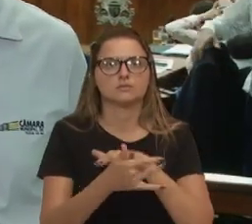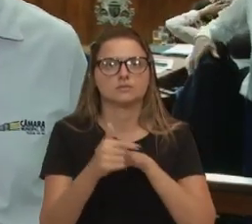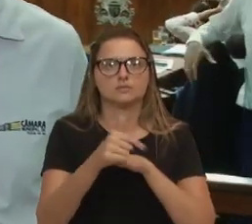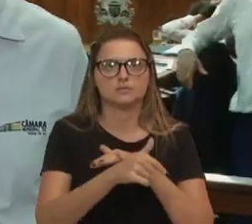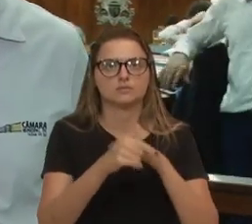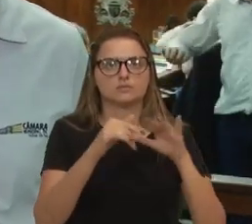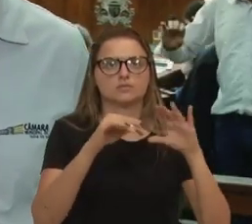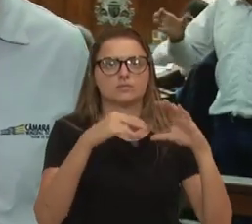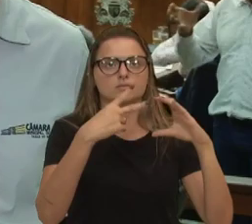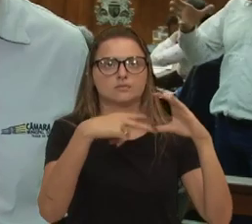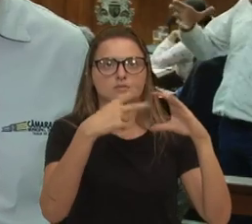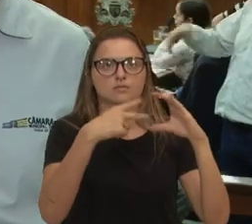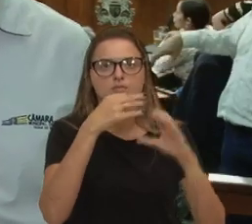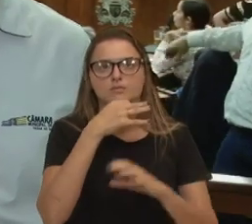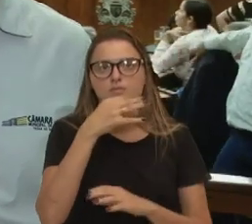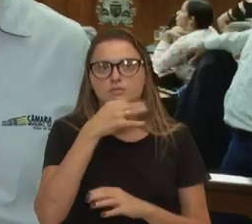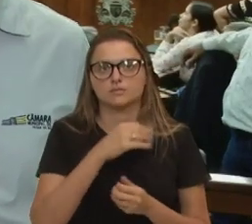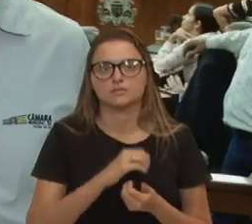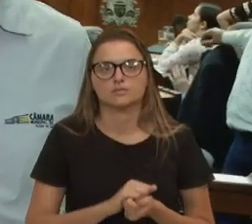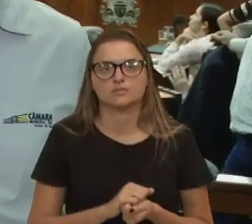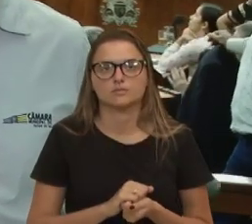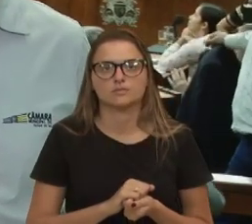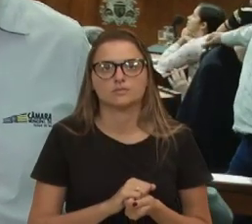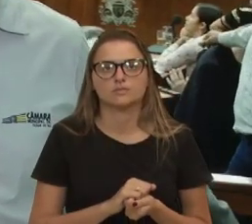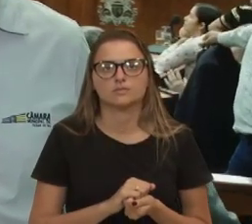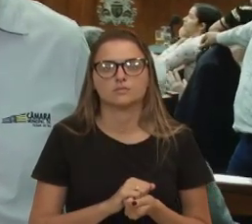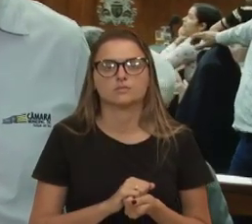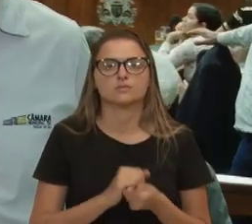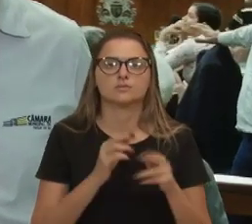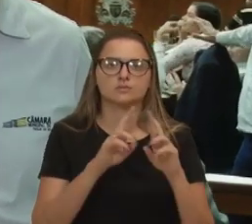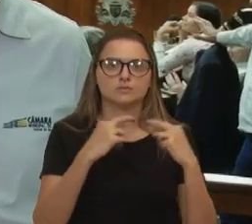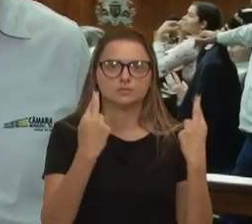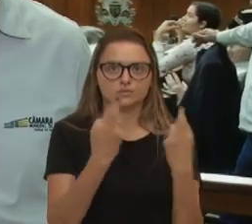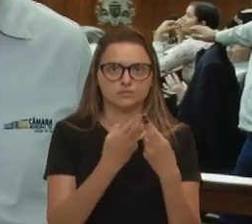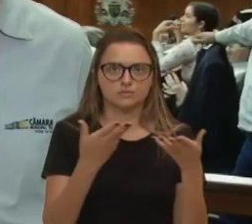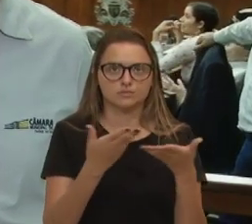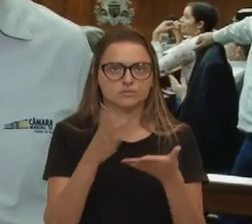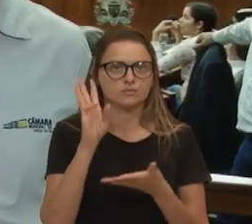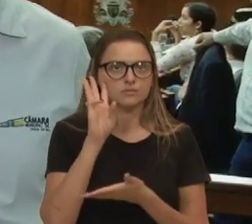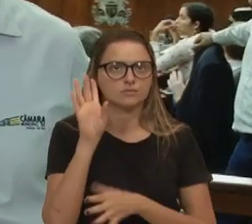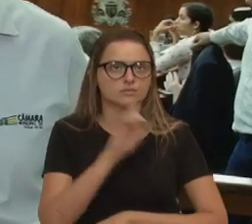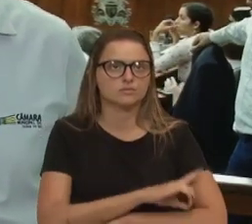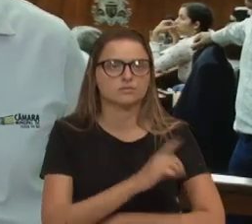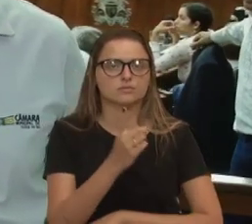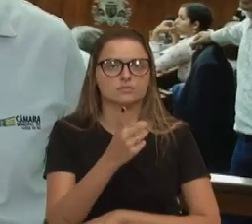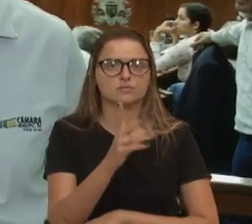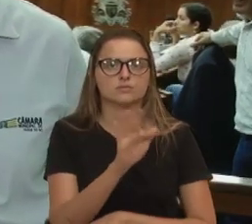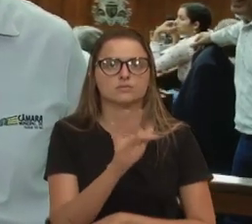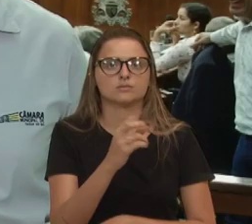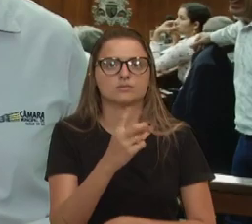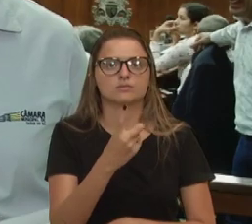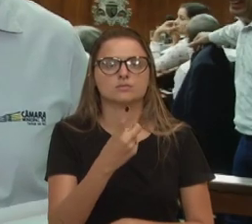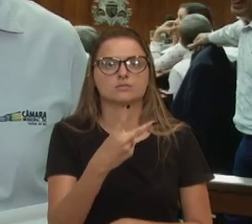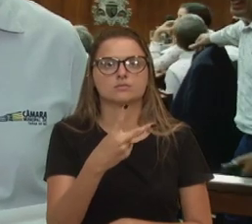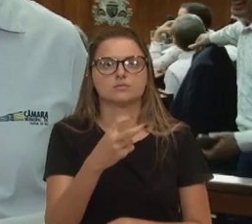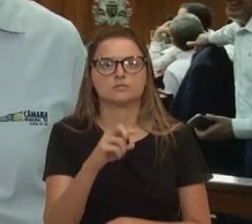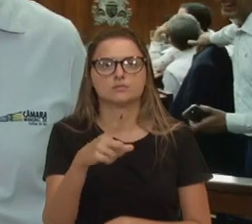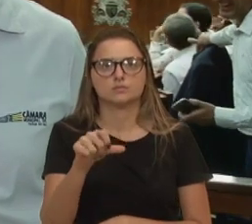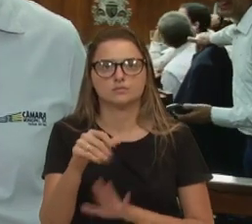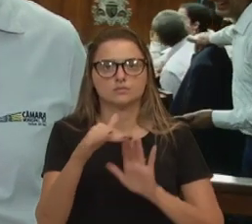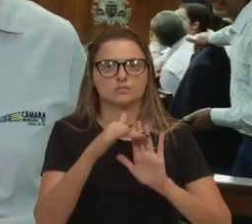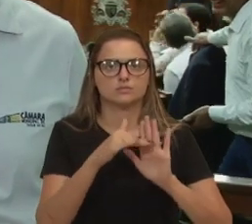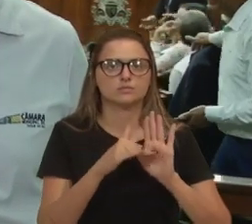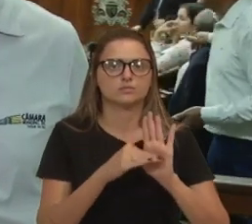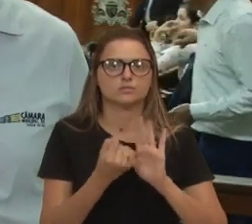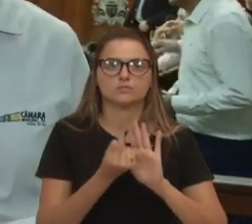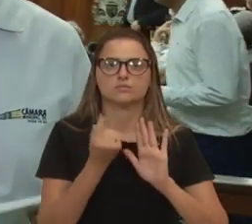Câmara Municipal de Caxias do Sul, com a sessão ordinária desta terça-feira, dia 12 de fevereiro de 2019. Na pauta de